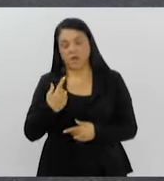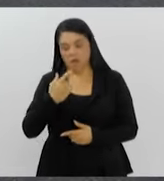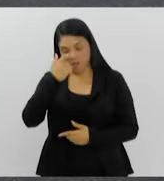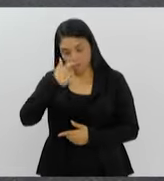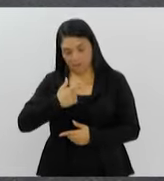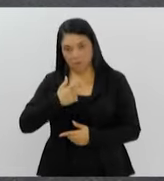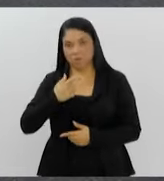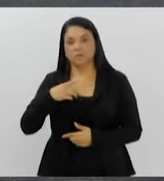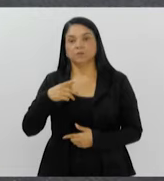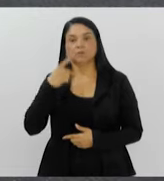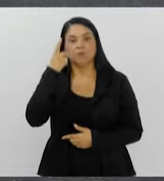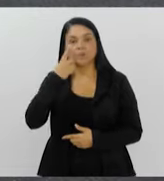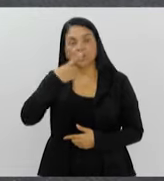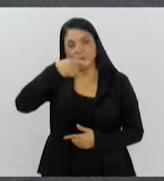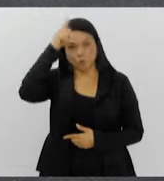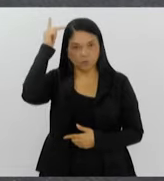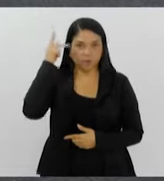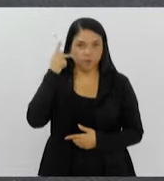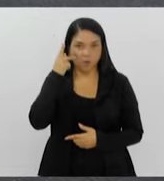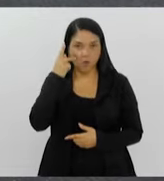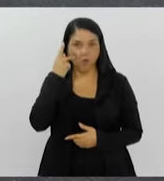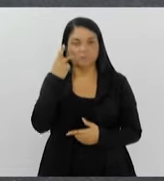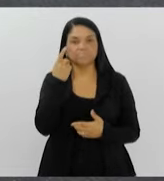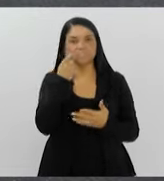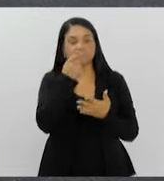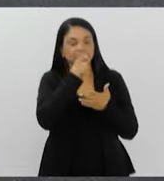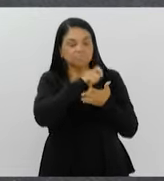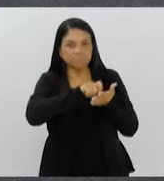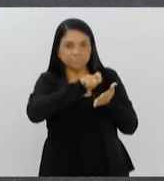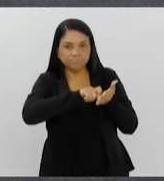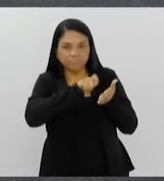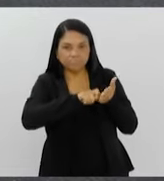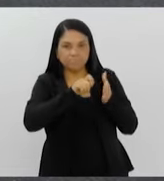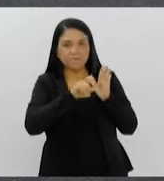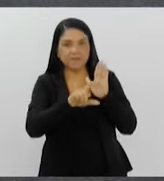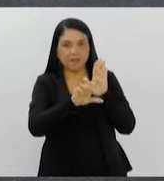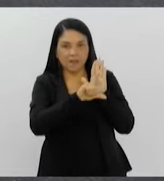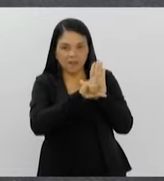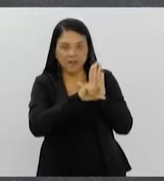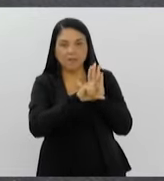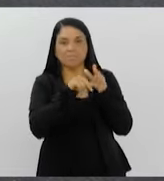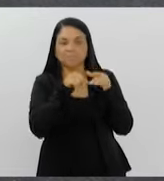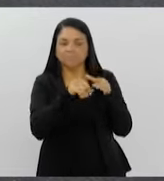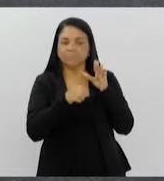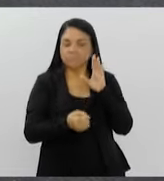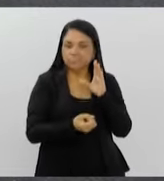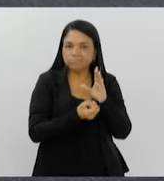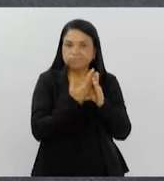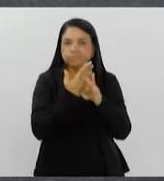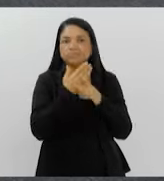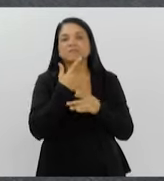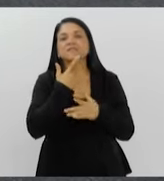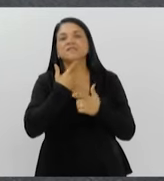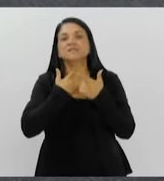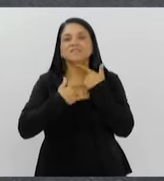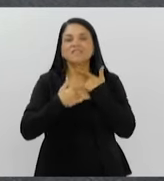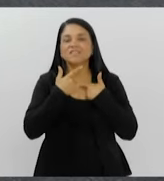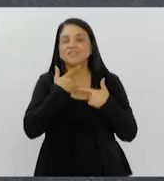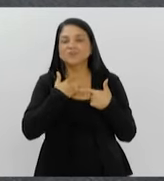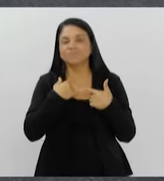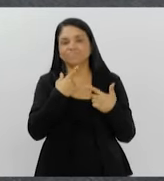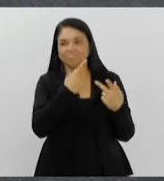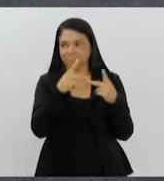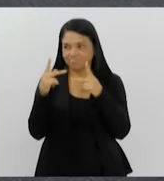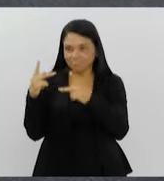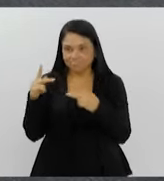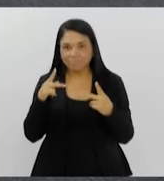arcabo legislativo demos forma a a esse desejo e trouxemos para autoria exatamente